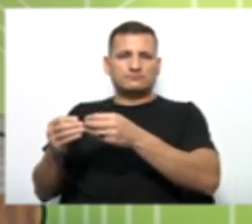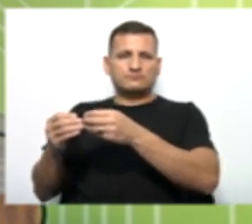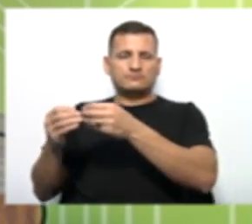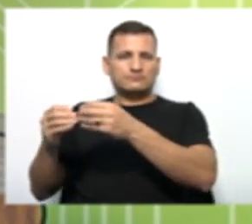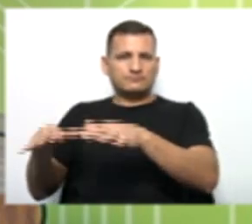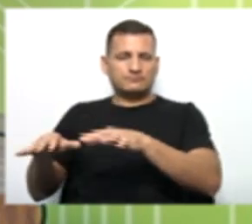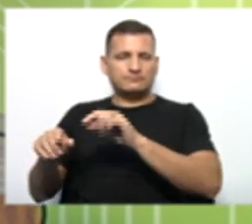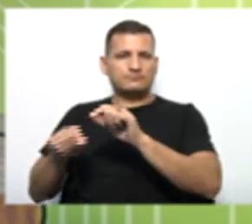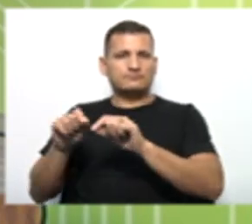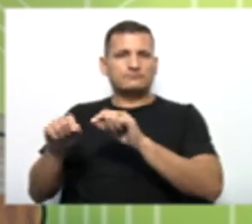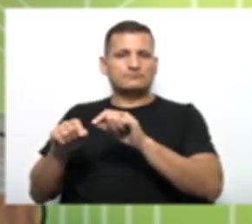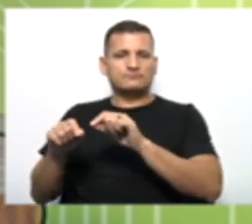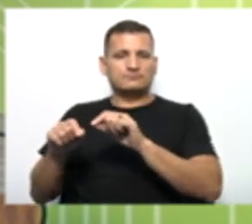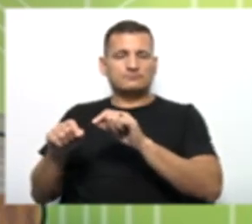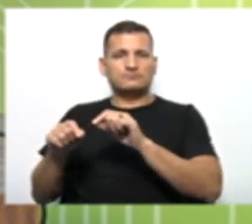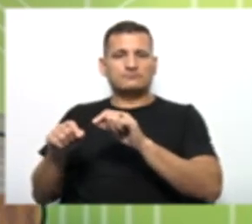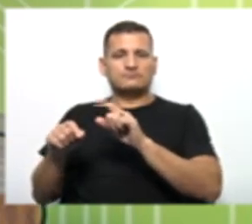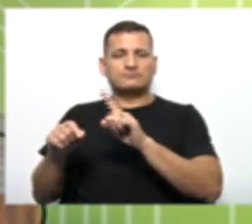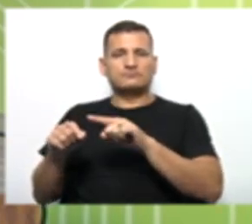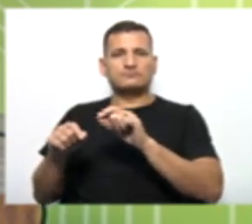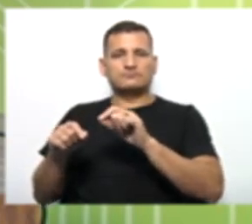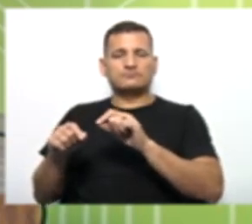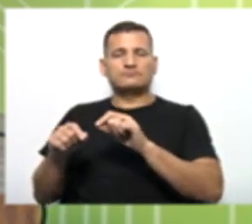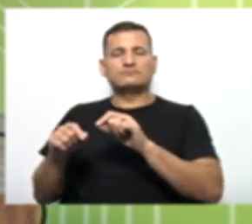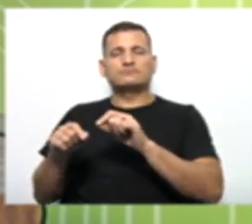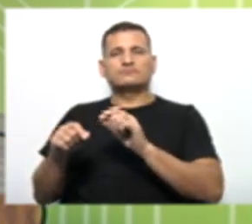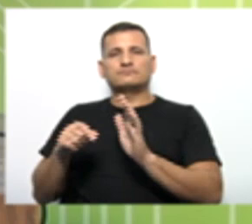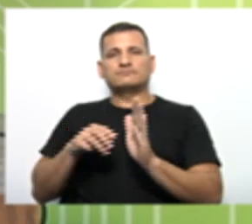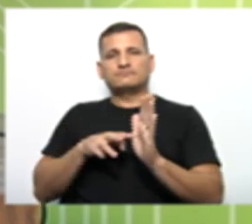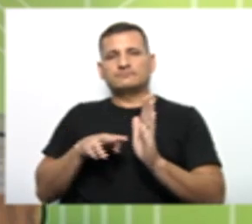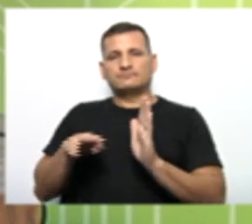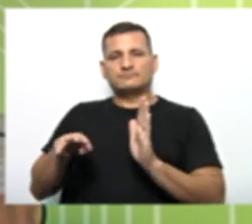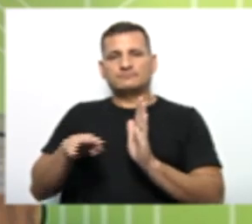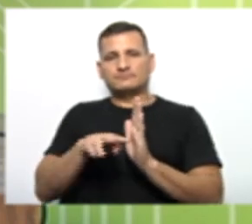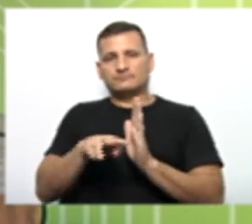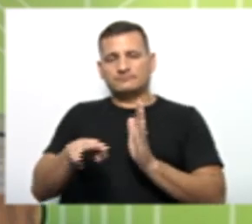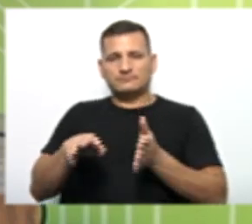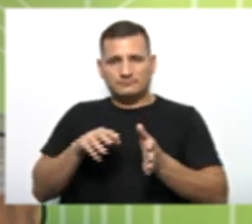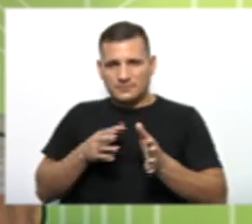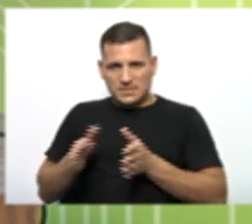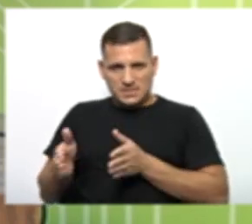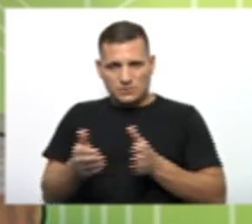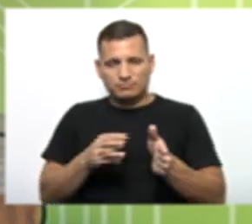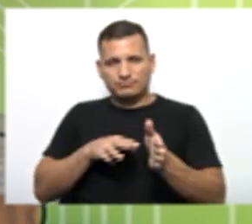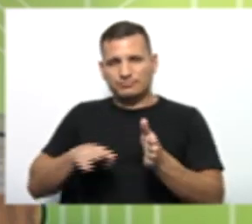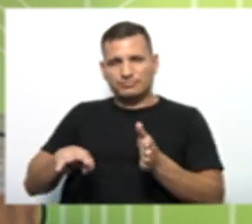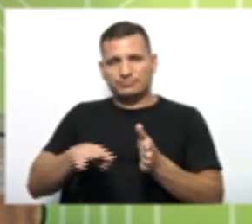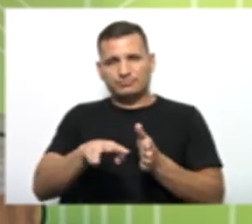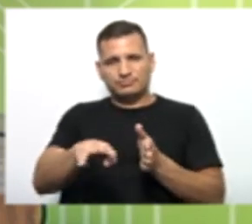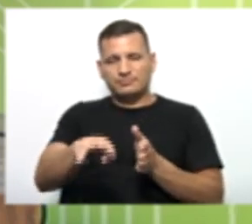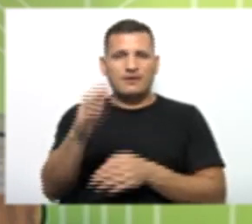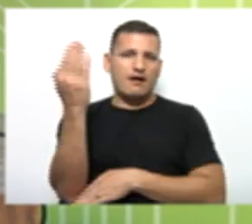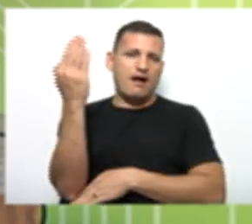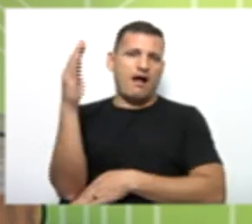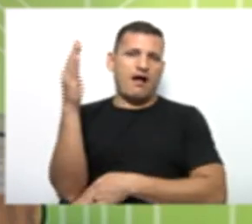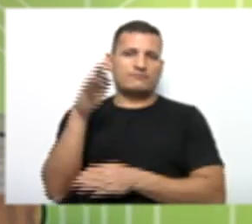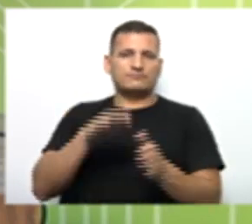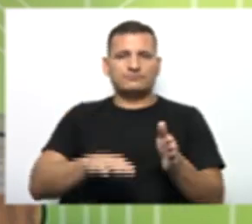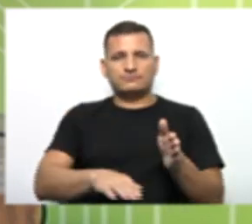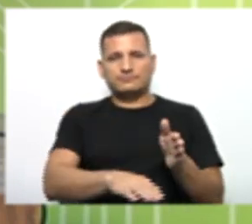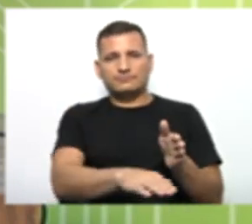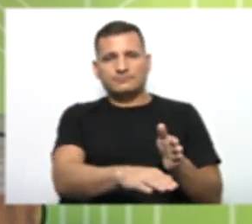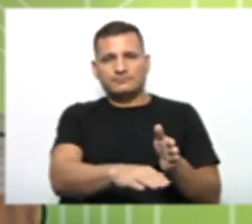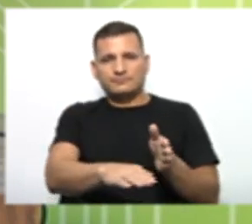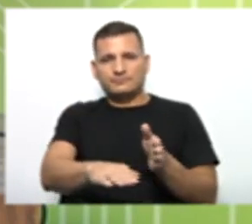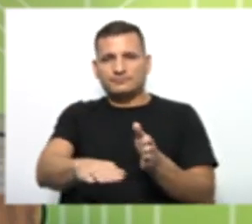iria influenciar é o fluxo de troncos no Madeira. Nós sabemos que o Rio Madeira ele tem uma grande quantidade de troncos que descem todo ano